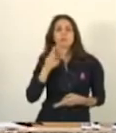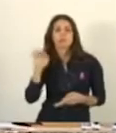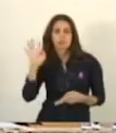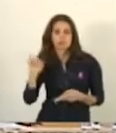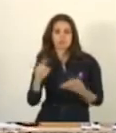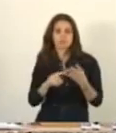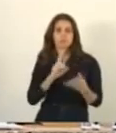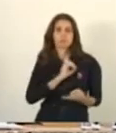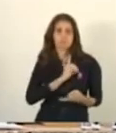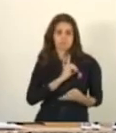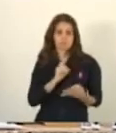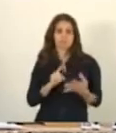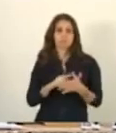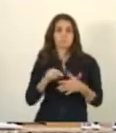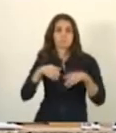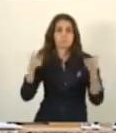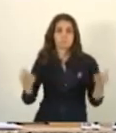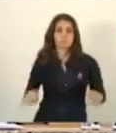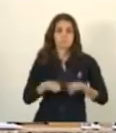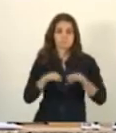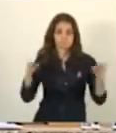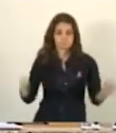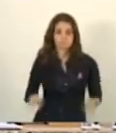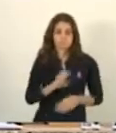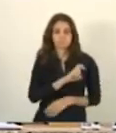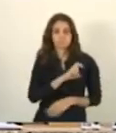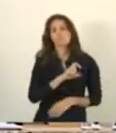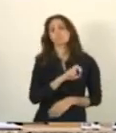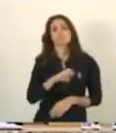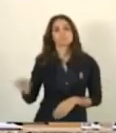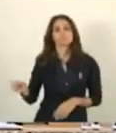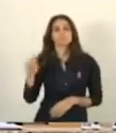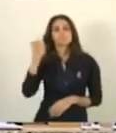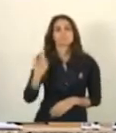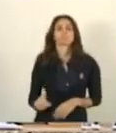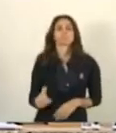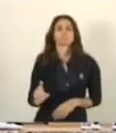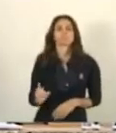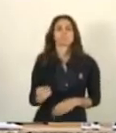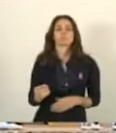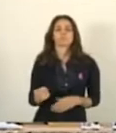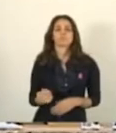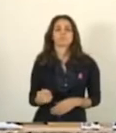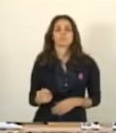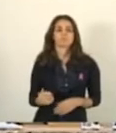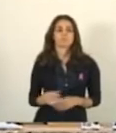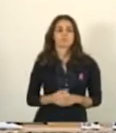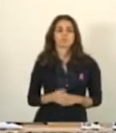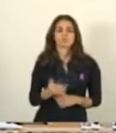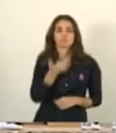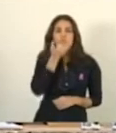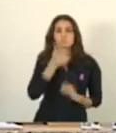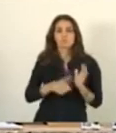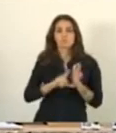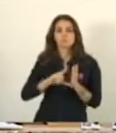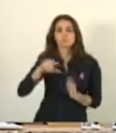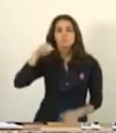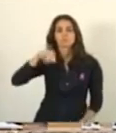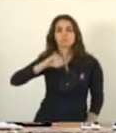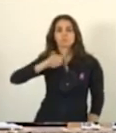Ferraço, Danilo Baense e da mesa diretora, façamos então, deputado Sérgio Majeski. Pois